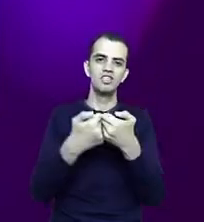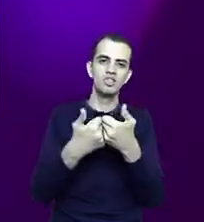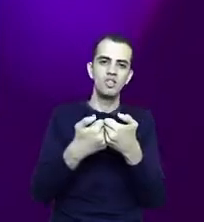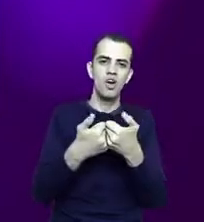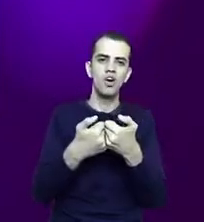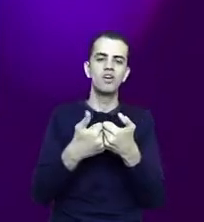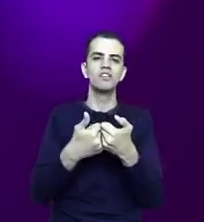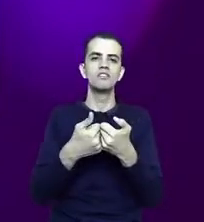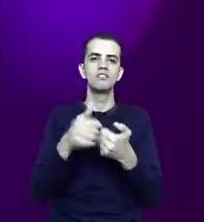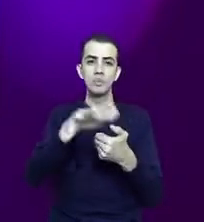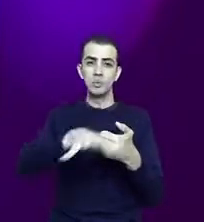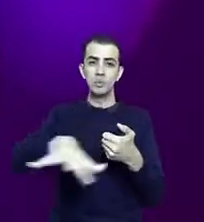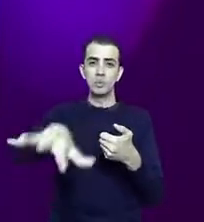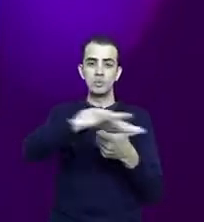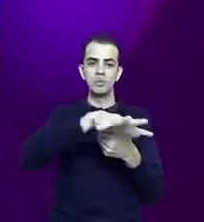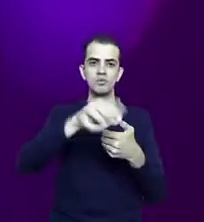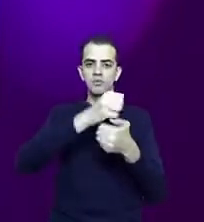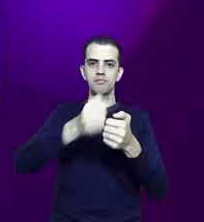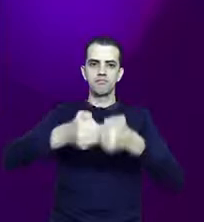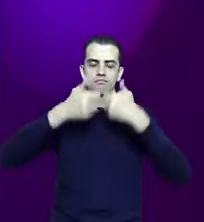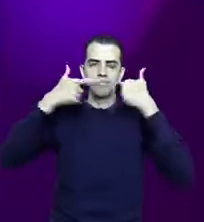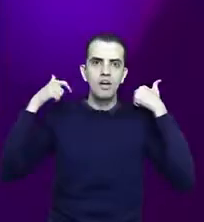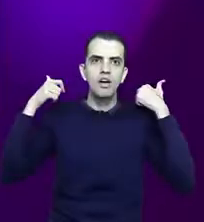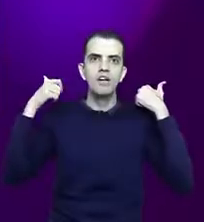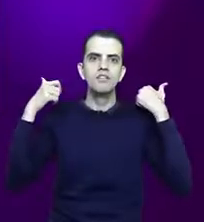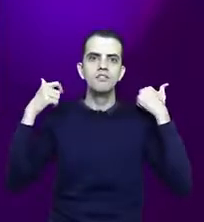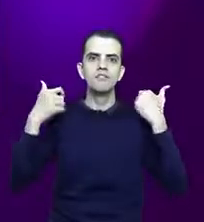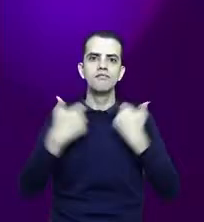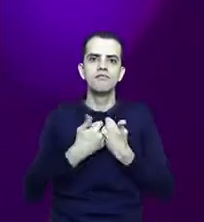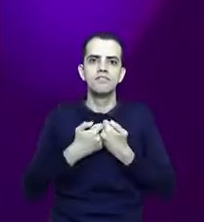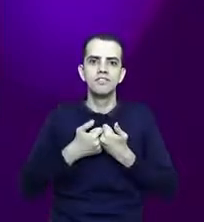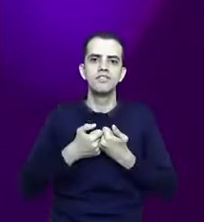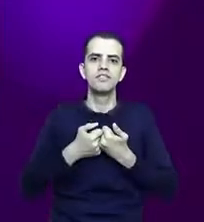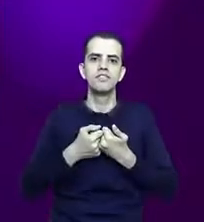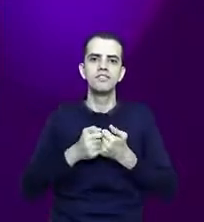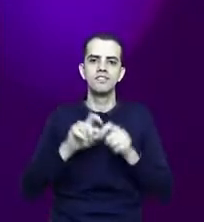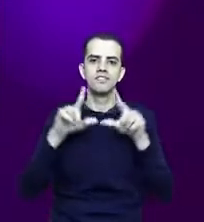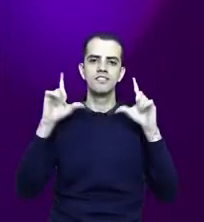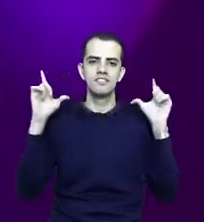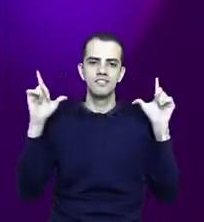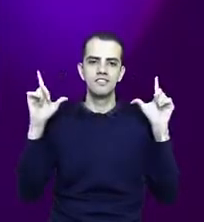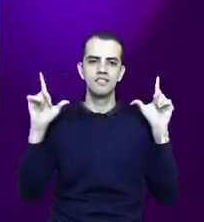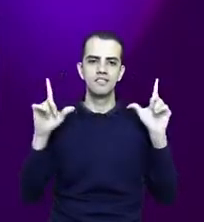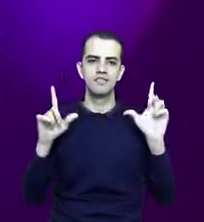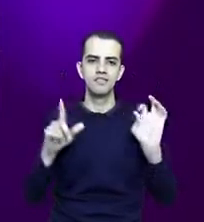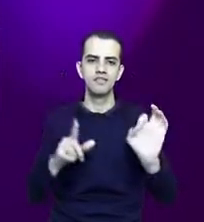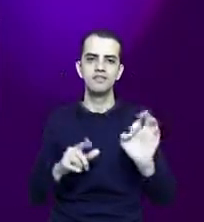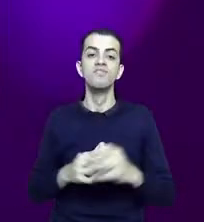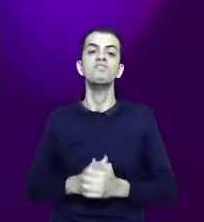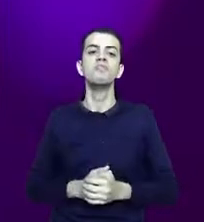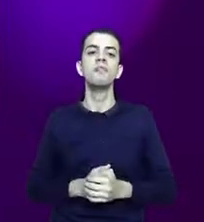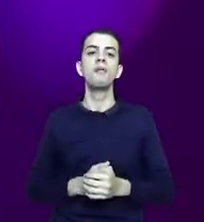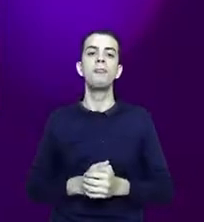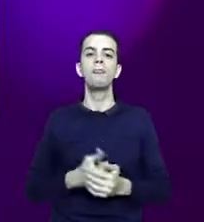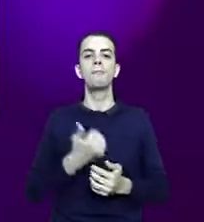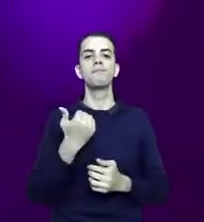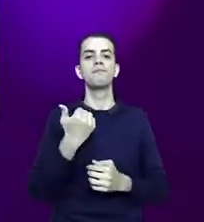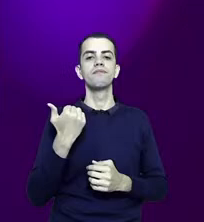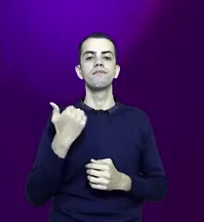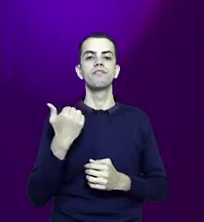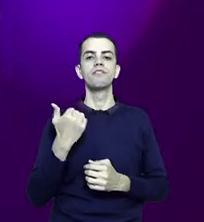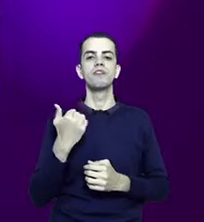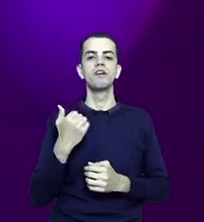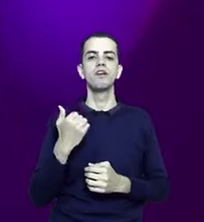a pessoa tem uma imersão total num mundo feito por computador. Esse daqui